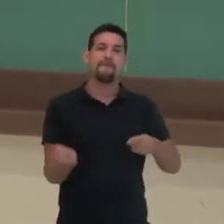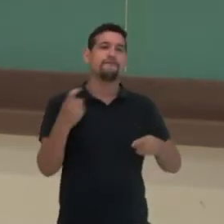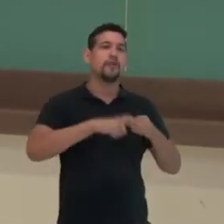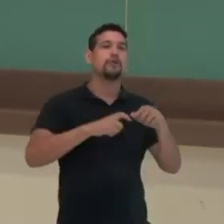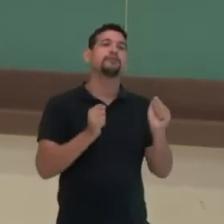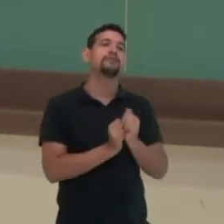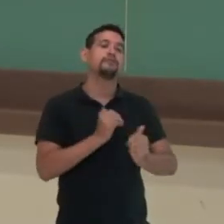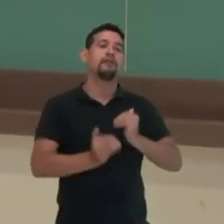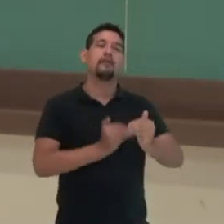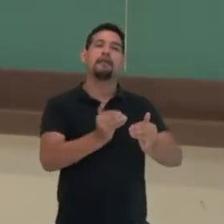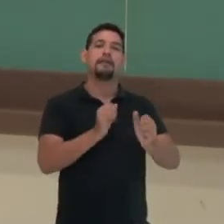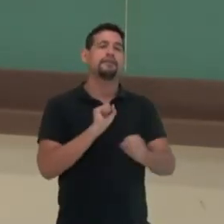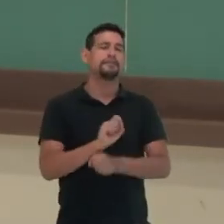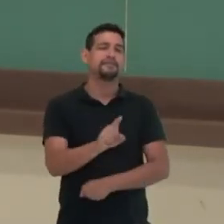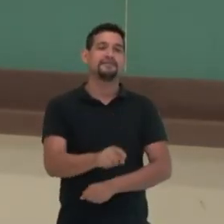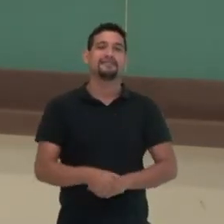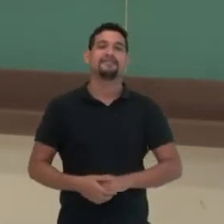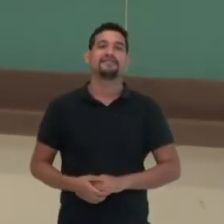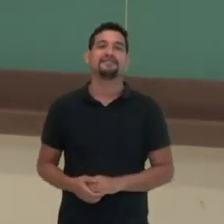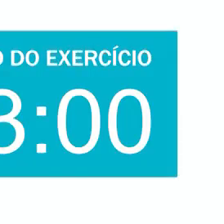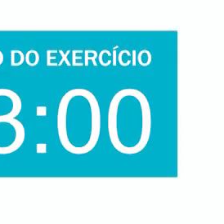para dar continuidade até daqui a pouco.